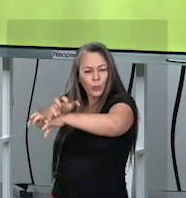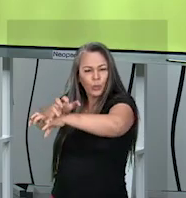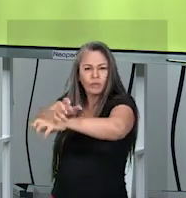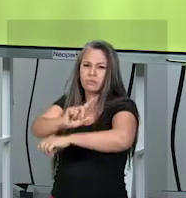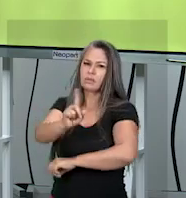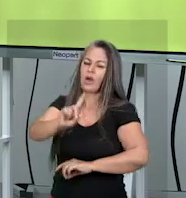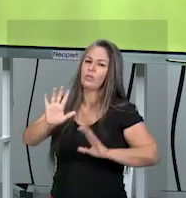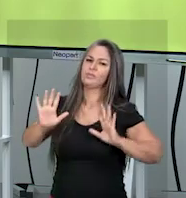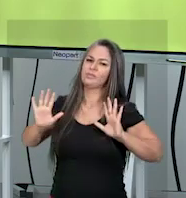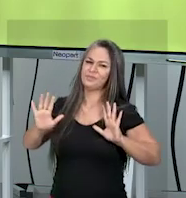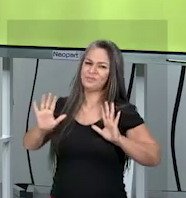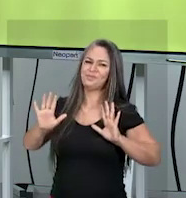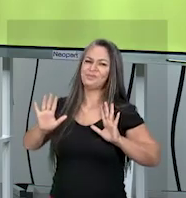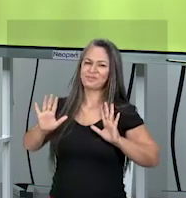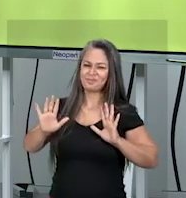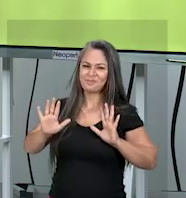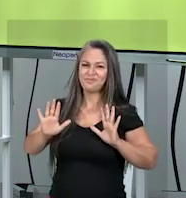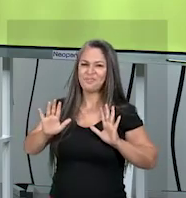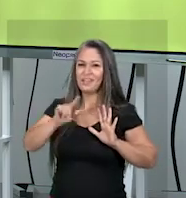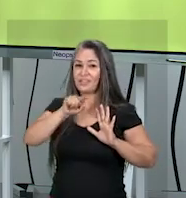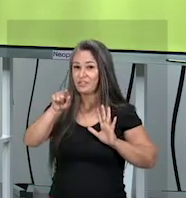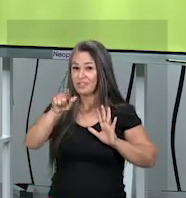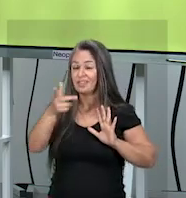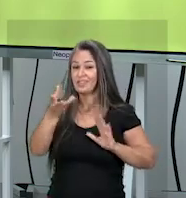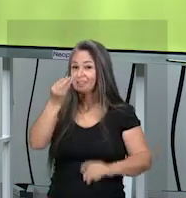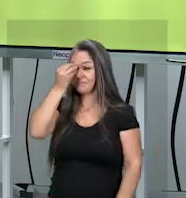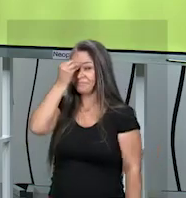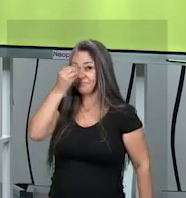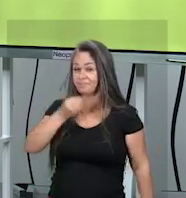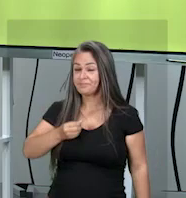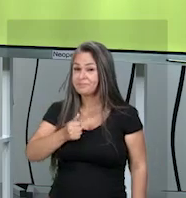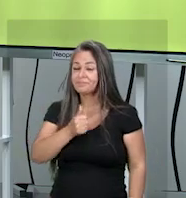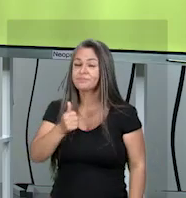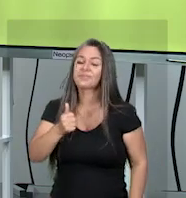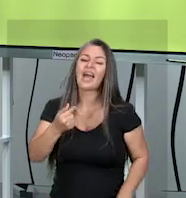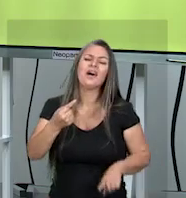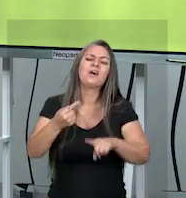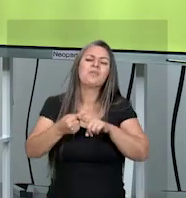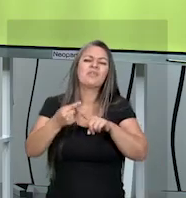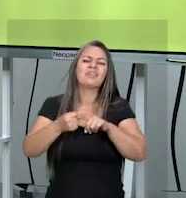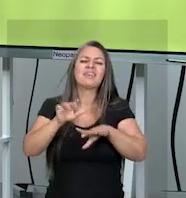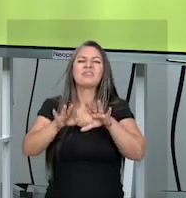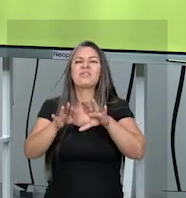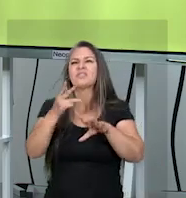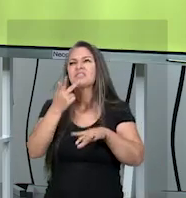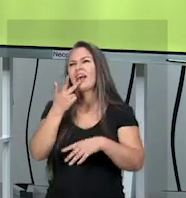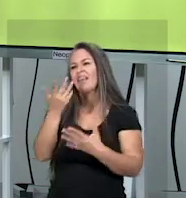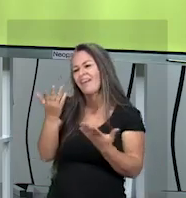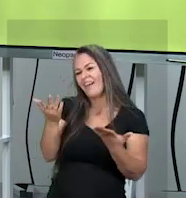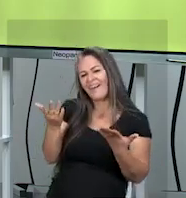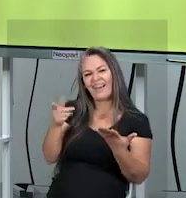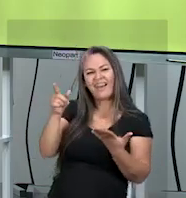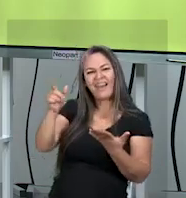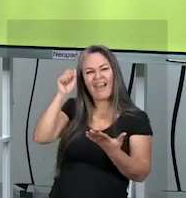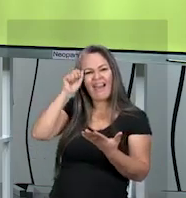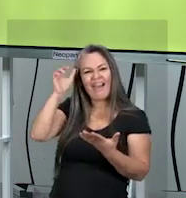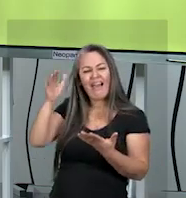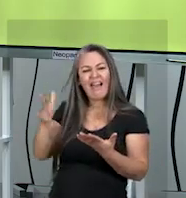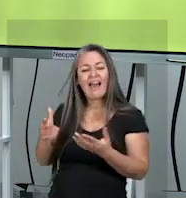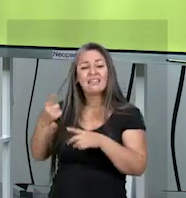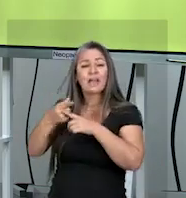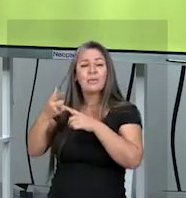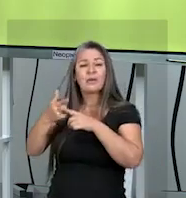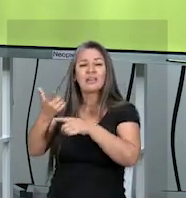deixar isso muito bem frisado para vocês compreenderem e entenderem, tá? Porque muitas vezes as pessoas fazem esse comparativo, né? Falam assim, a África é pobre por causa do deserto